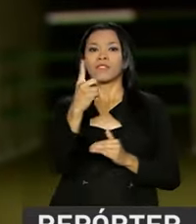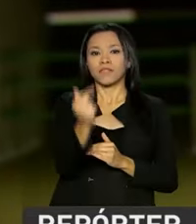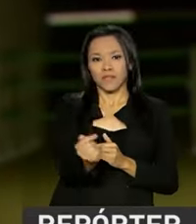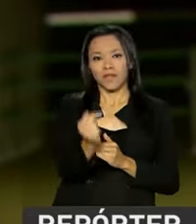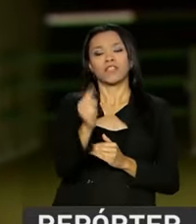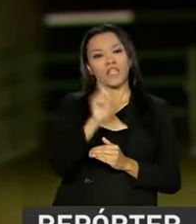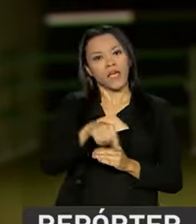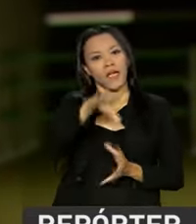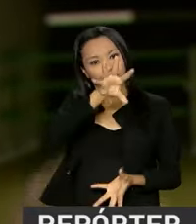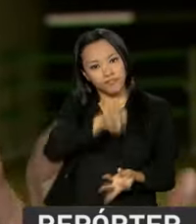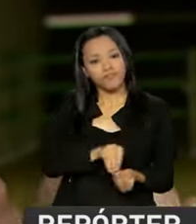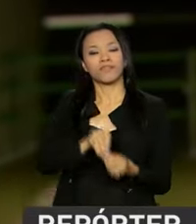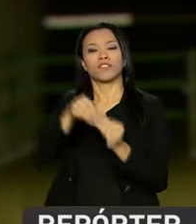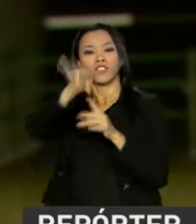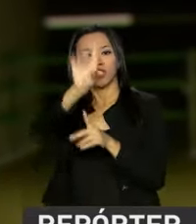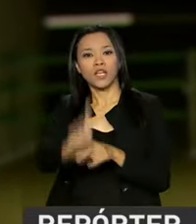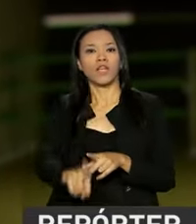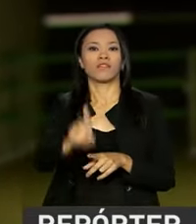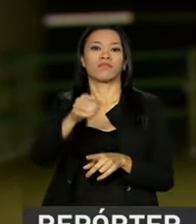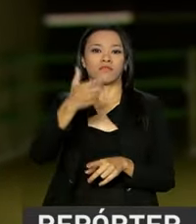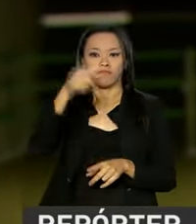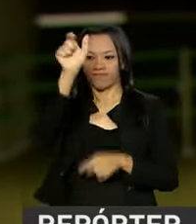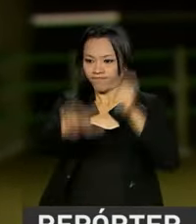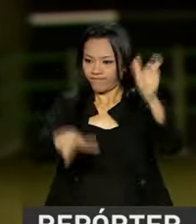dos trabalhadores estão absolutamente garantidos